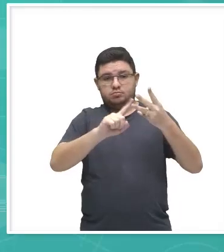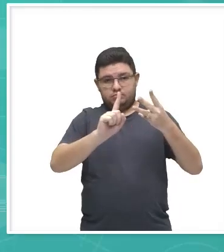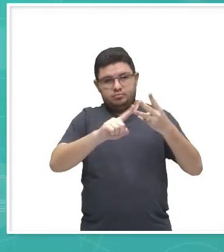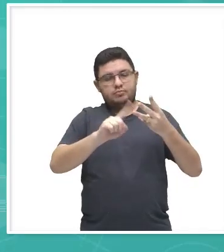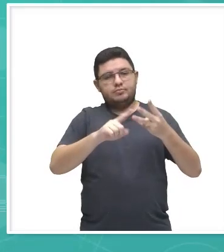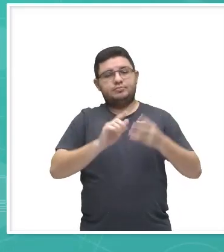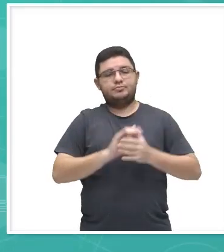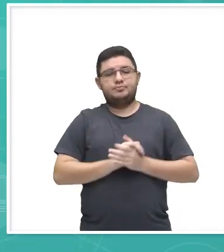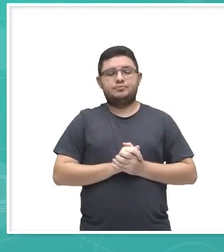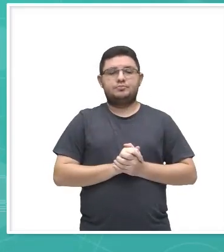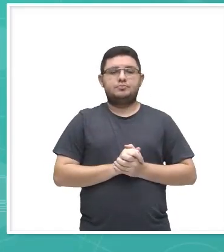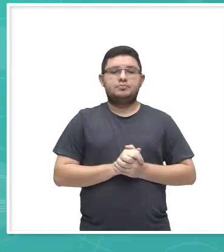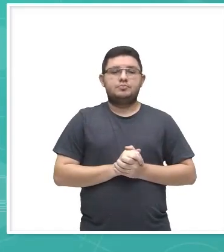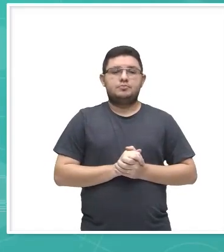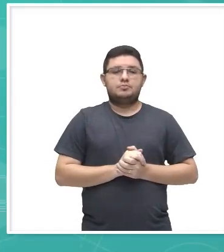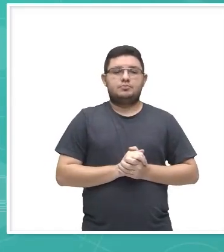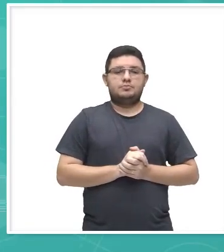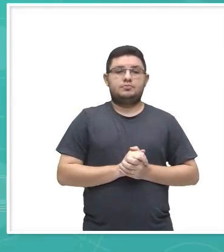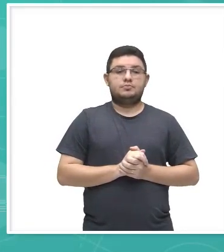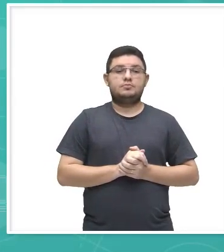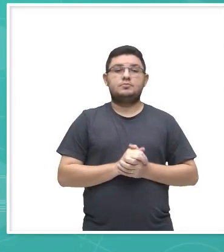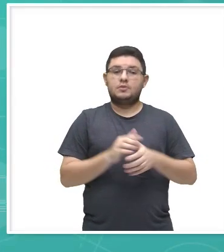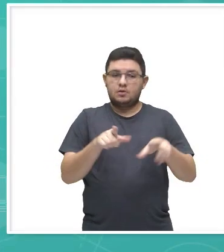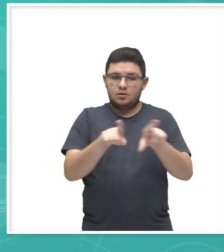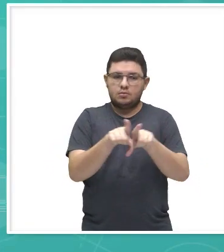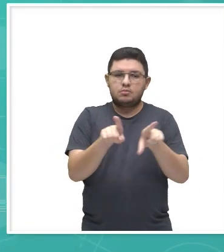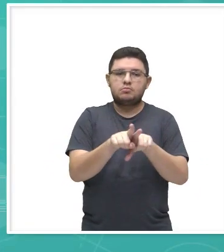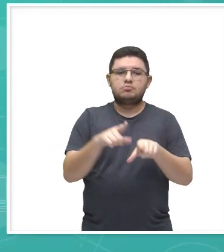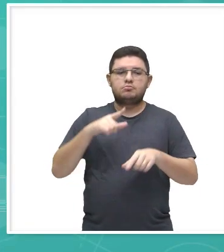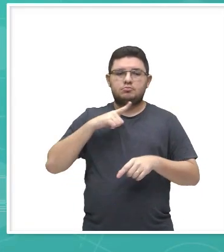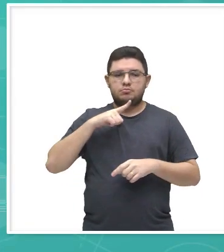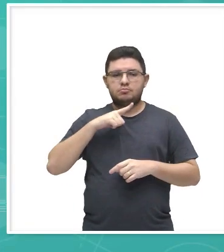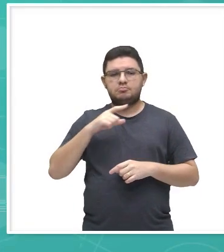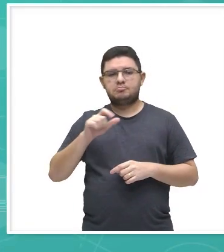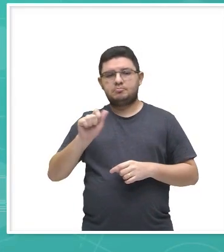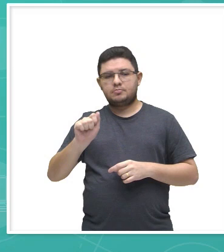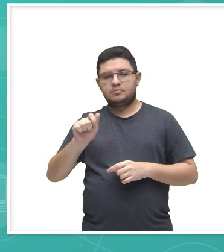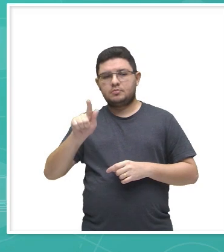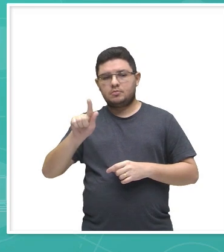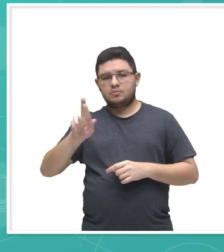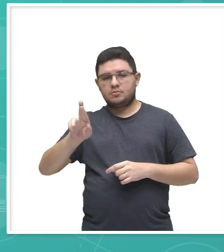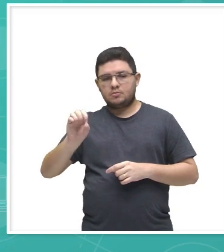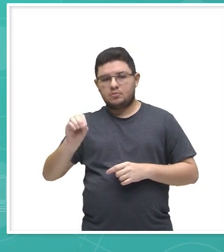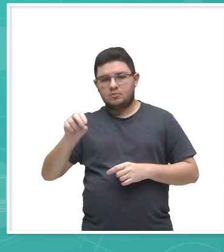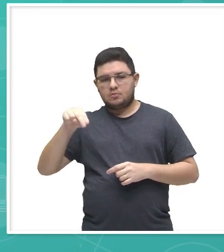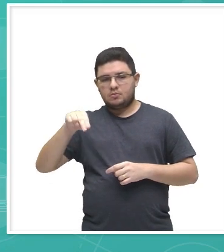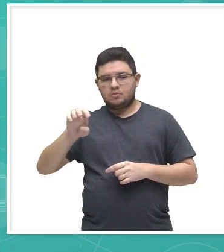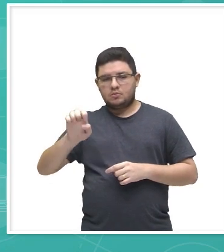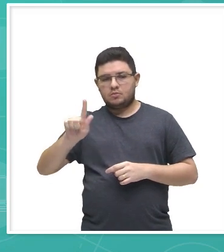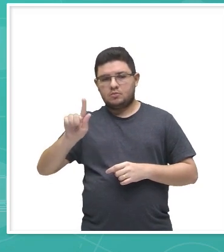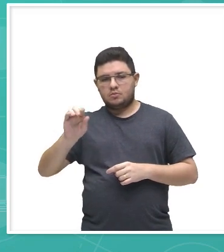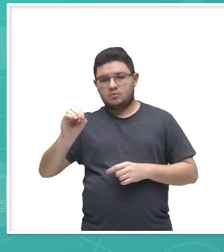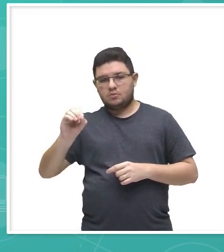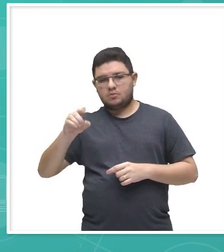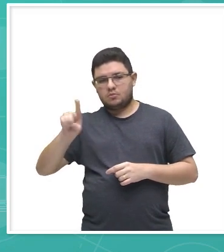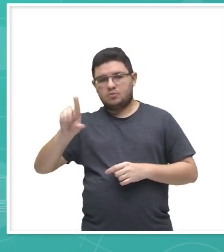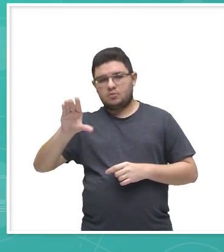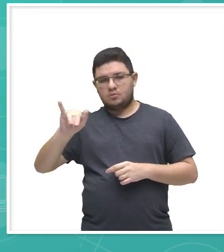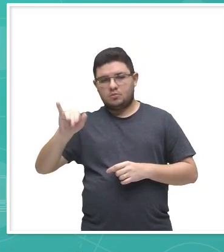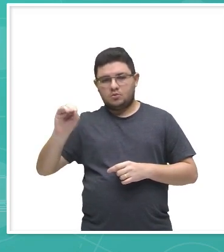economia. Aí nós temos também o agronegócio, né? Então a gente vai ver aí O agronegócio que consiste já